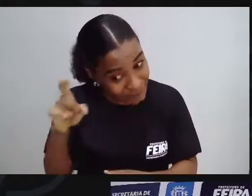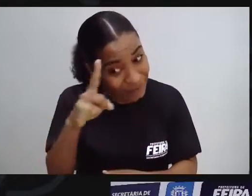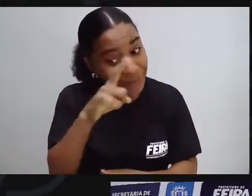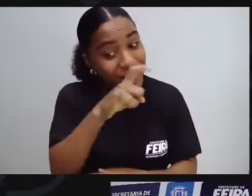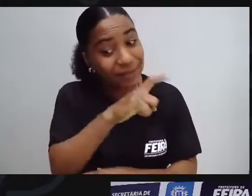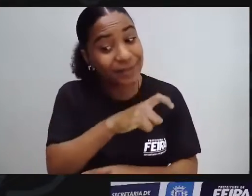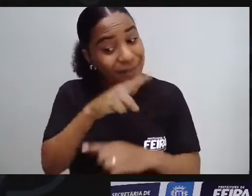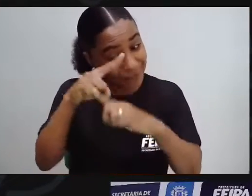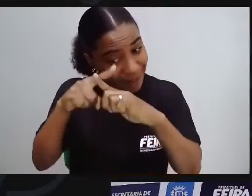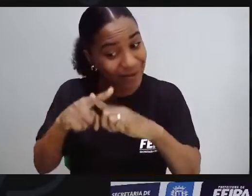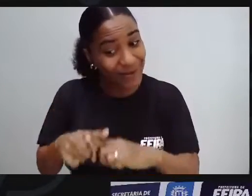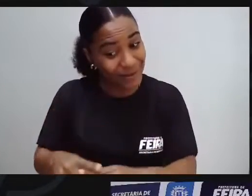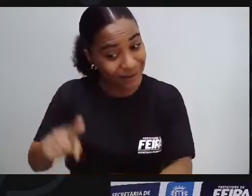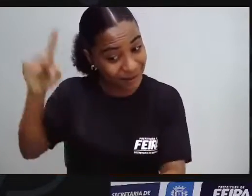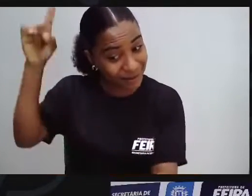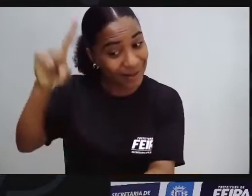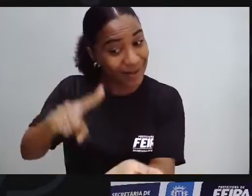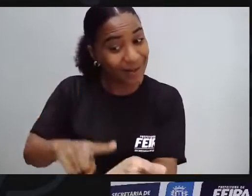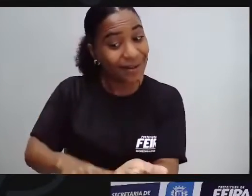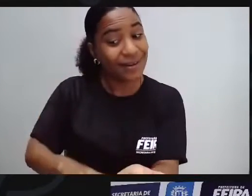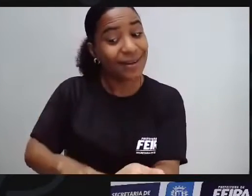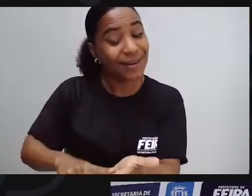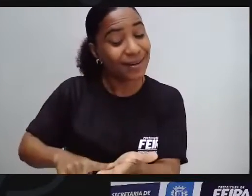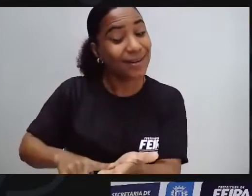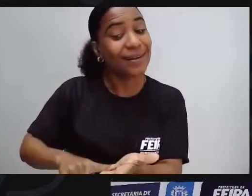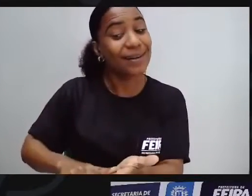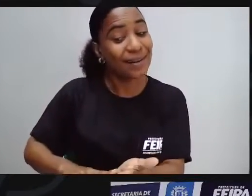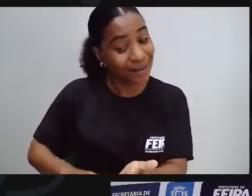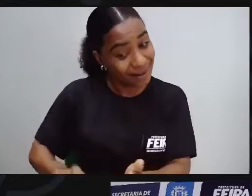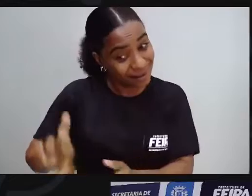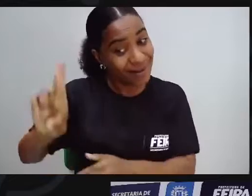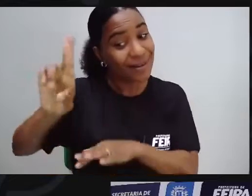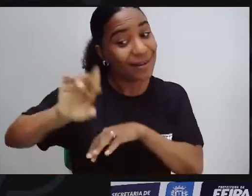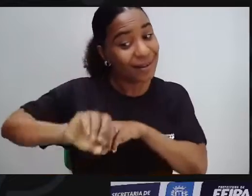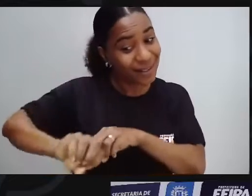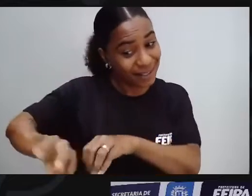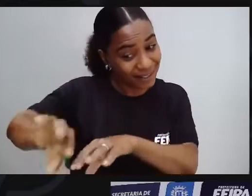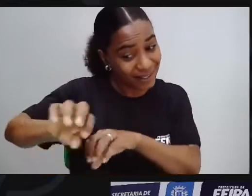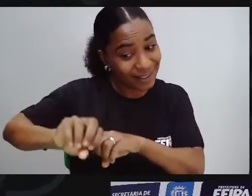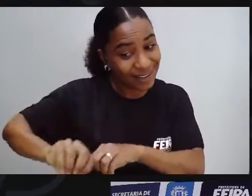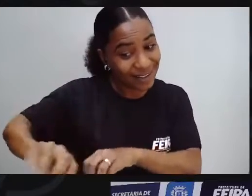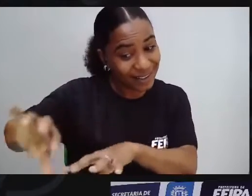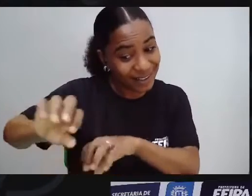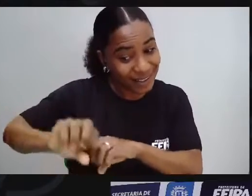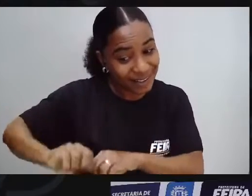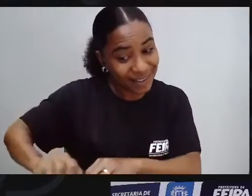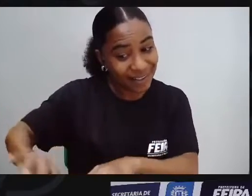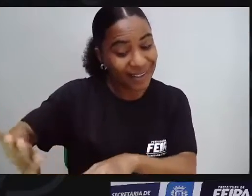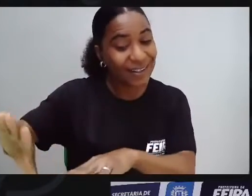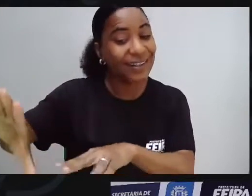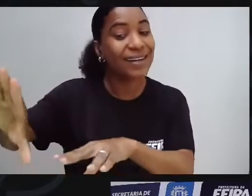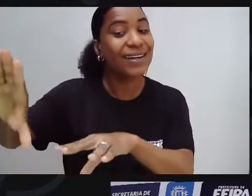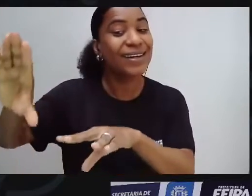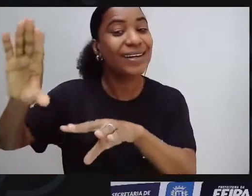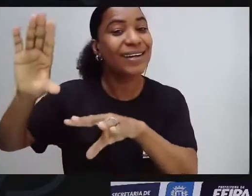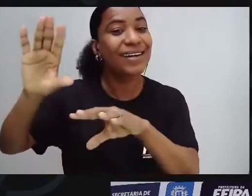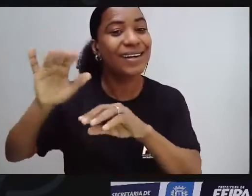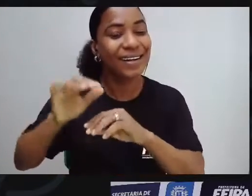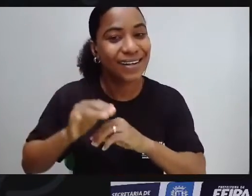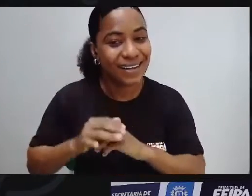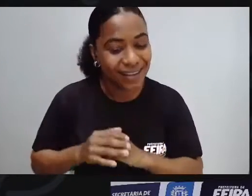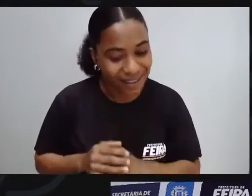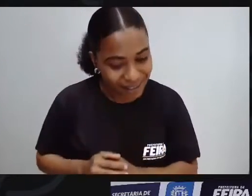em nome da Educação E aí E aí o Google